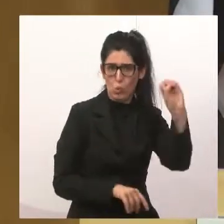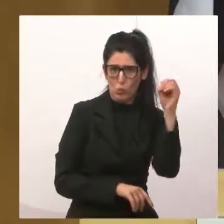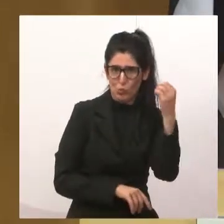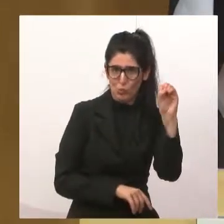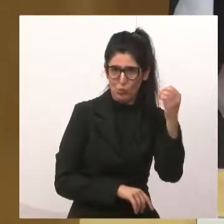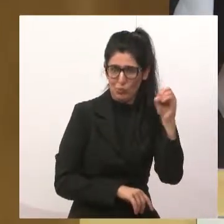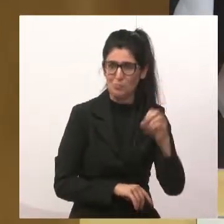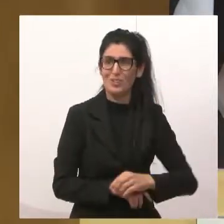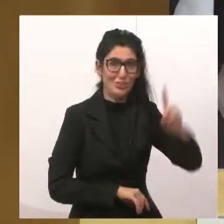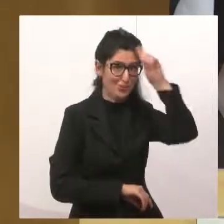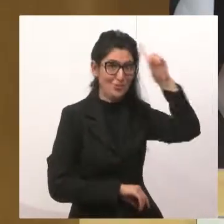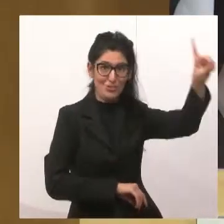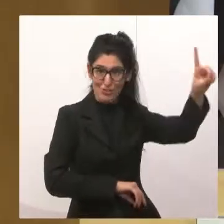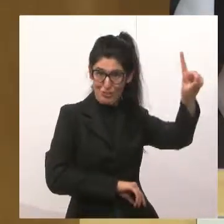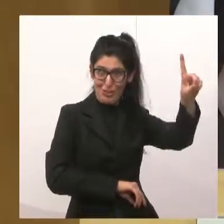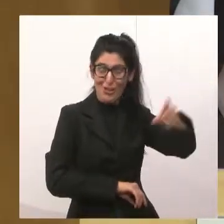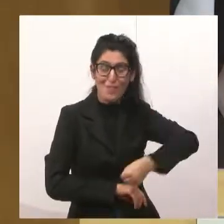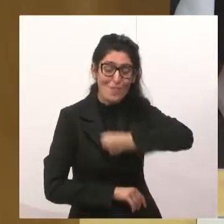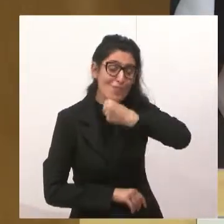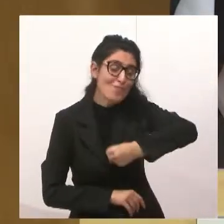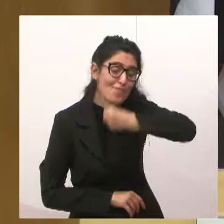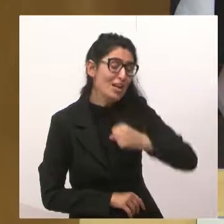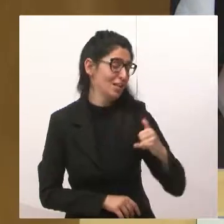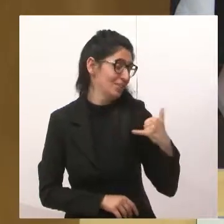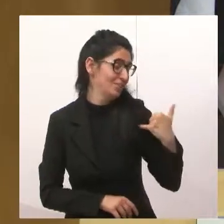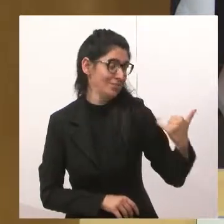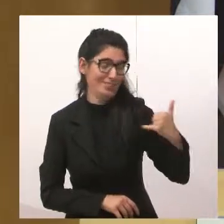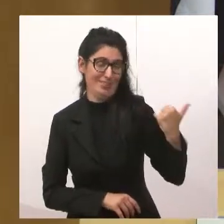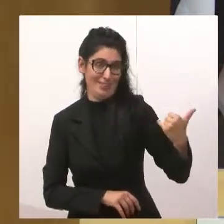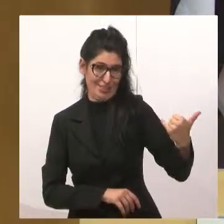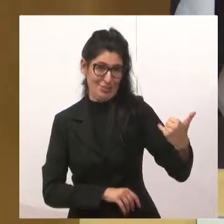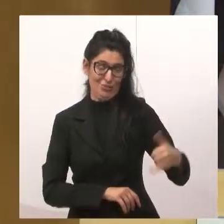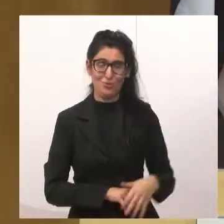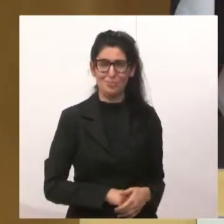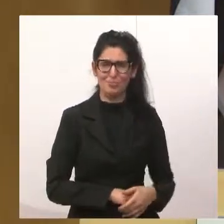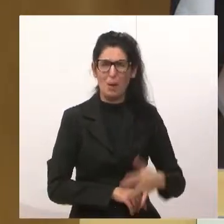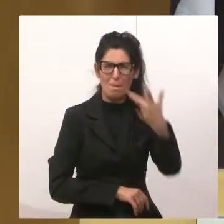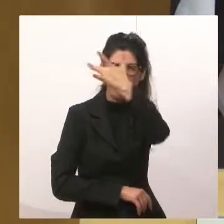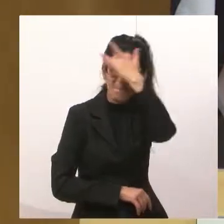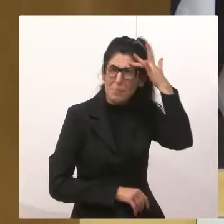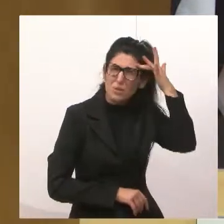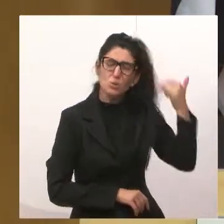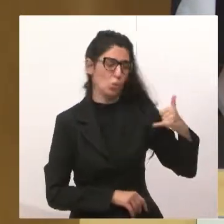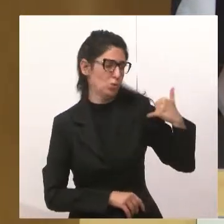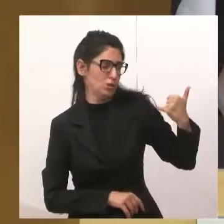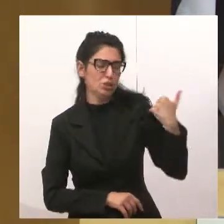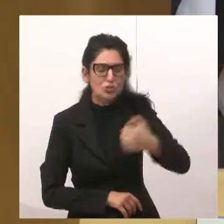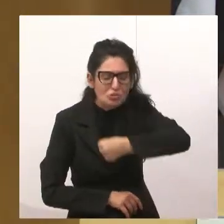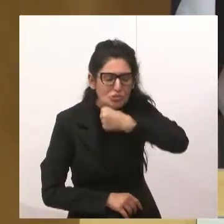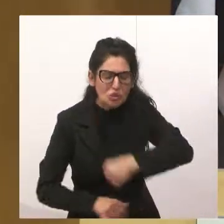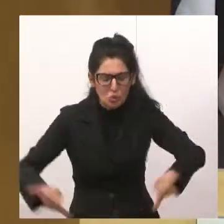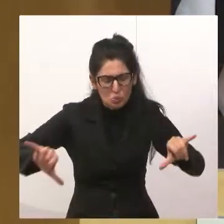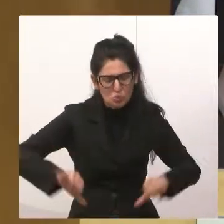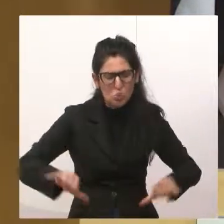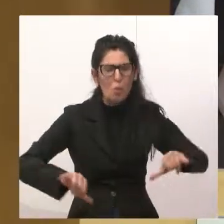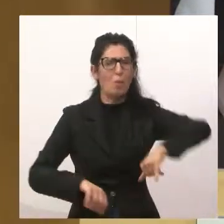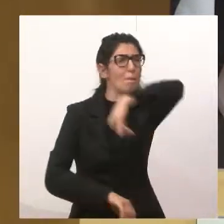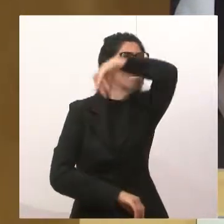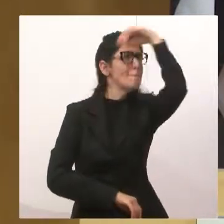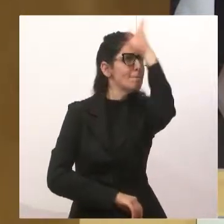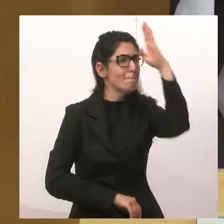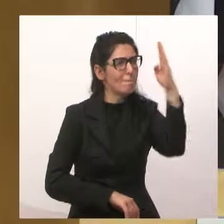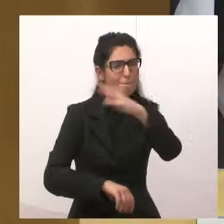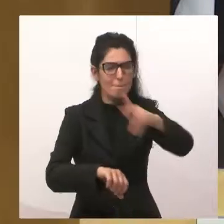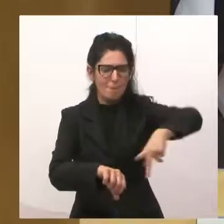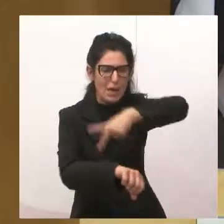o Dia Nacional do Idoso, né? E o idoso que é tão sofrido, né, nesse nosso país. Muitos